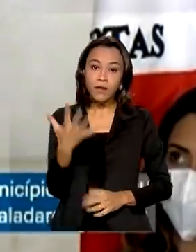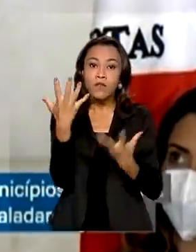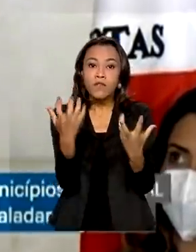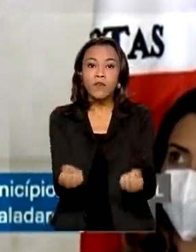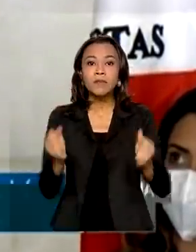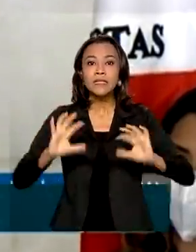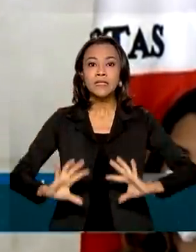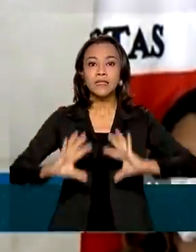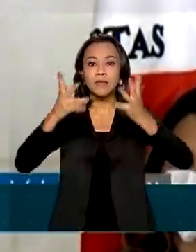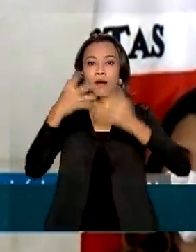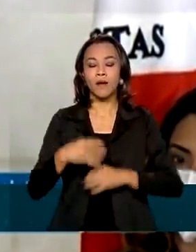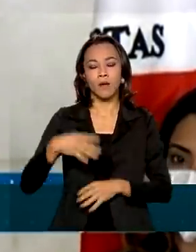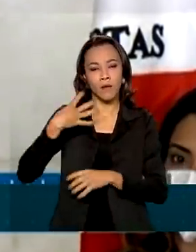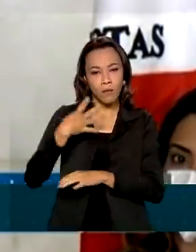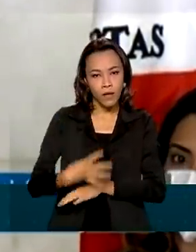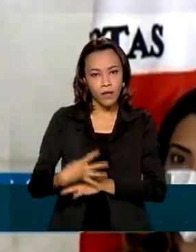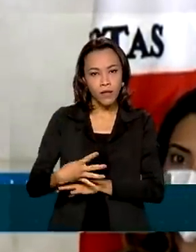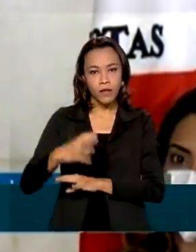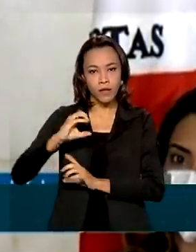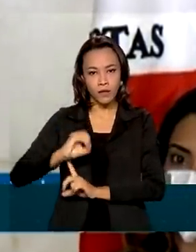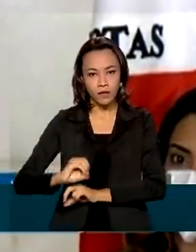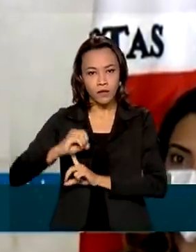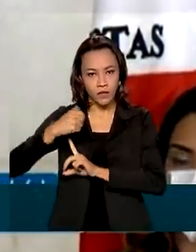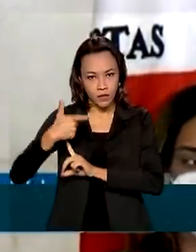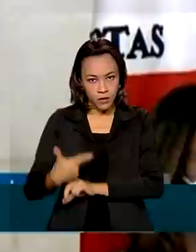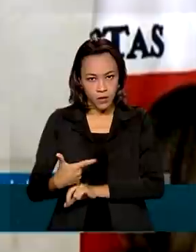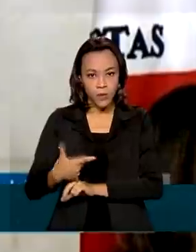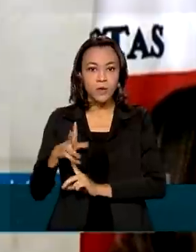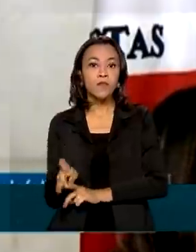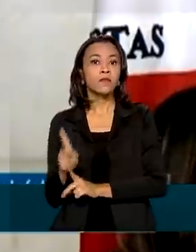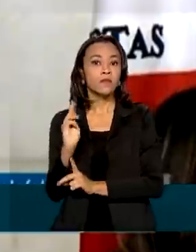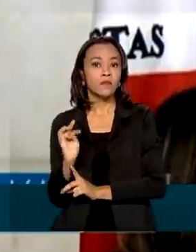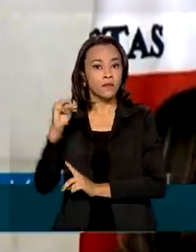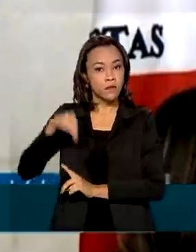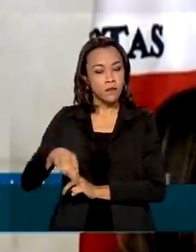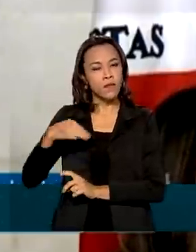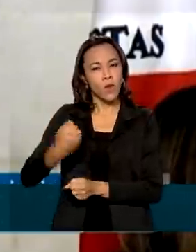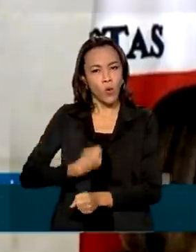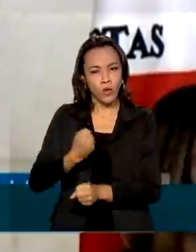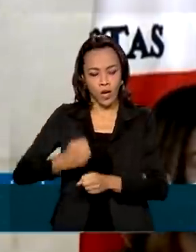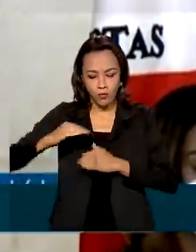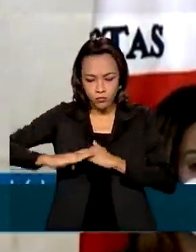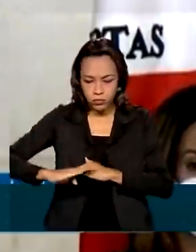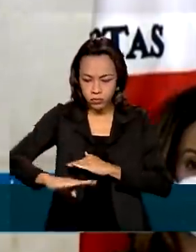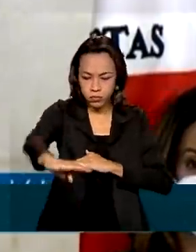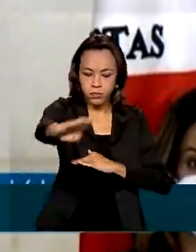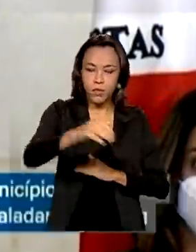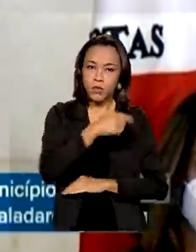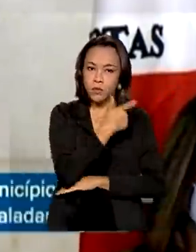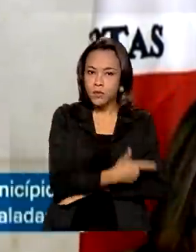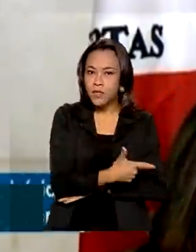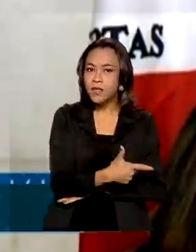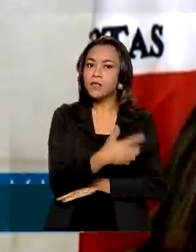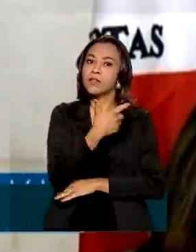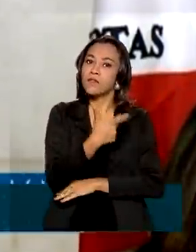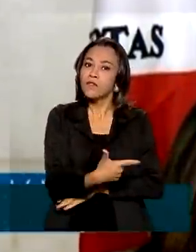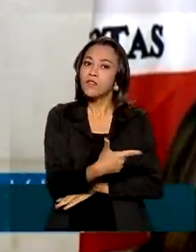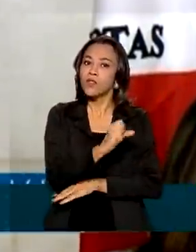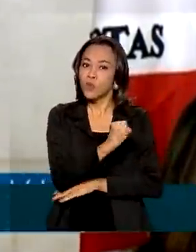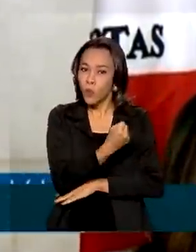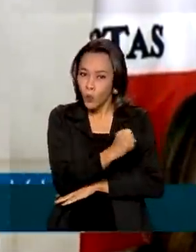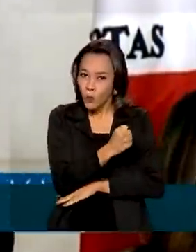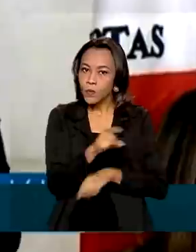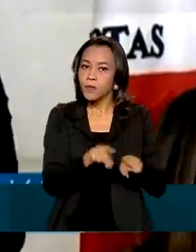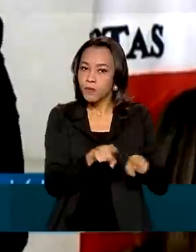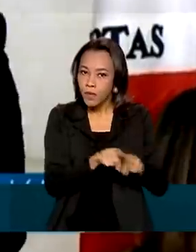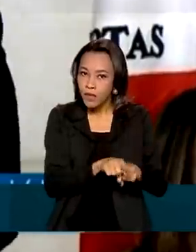402 quilômetros de duplicação que serão contratados, os 228 quilômetros de faixas